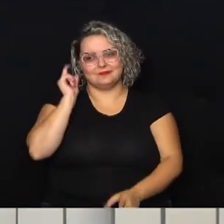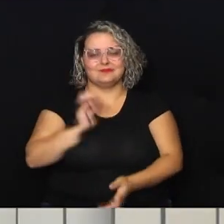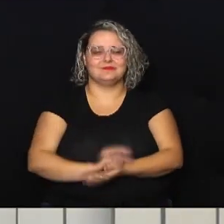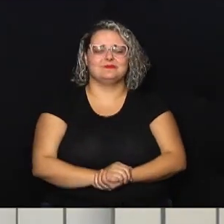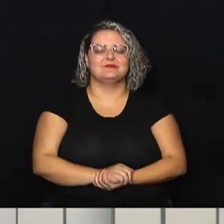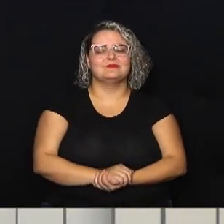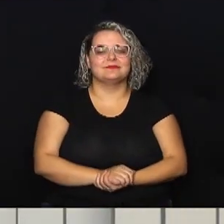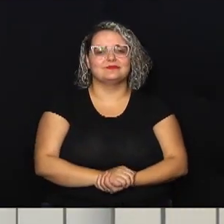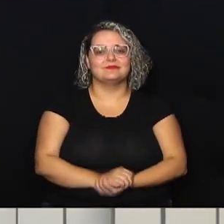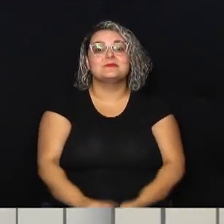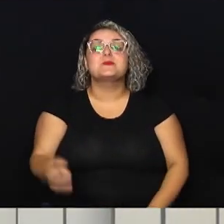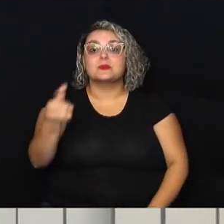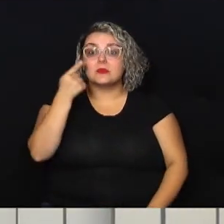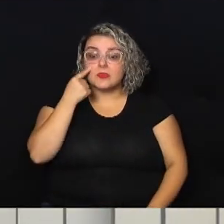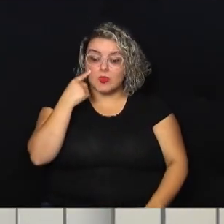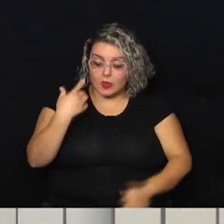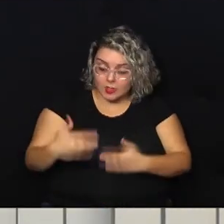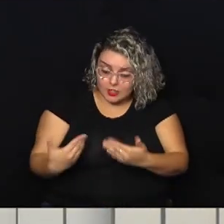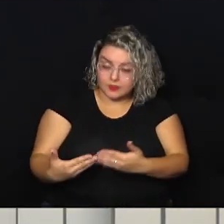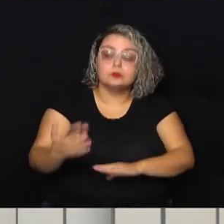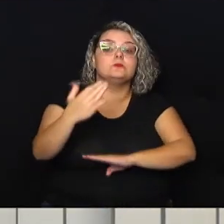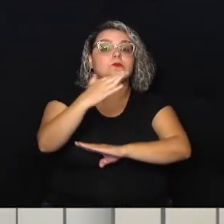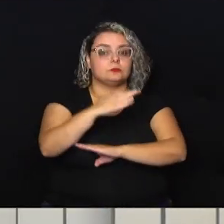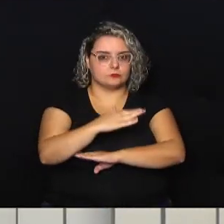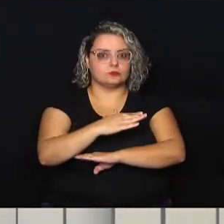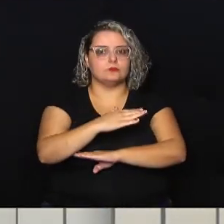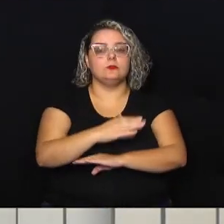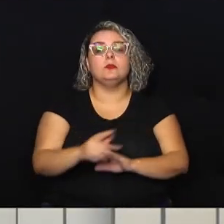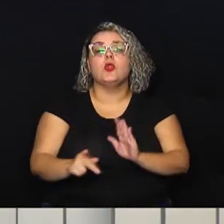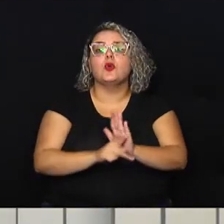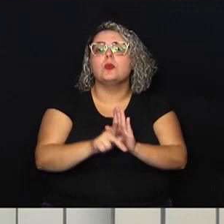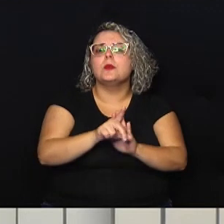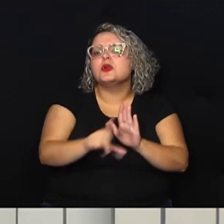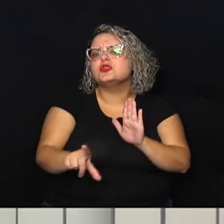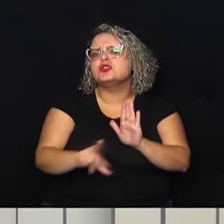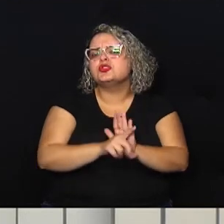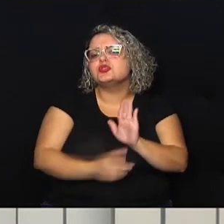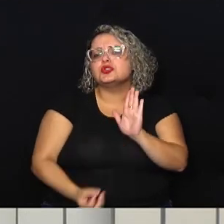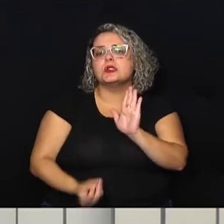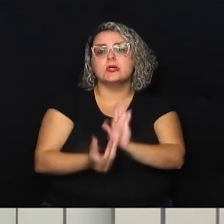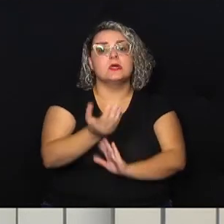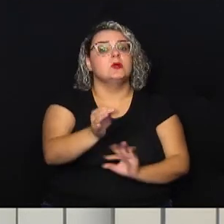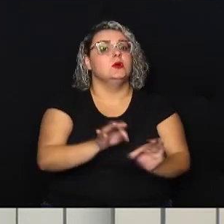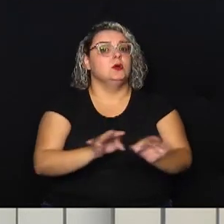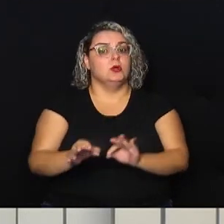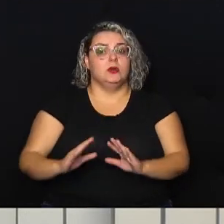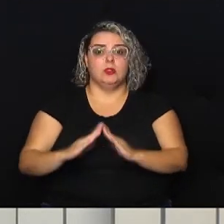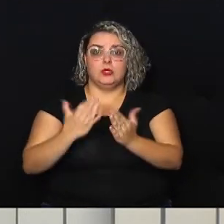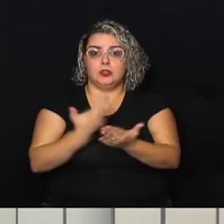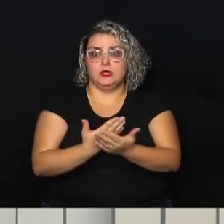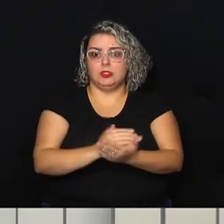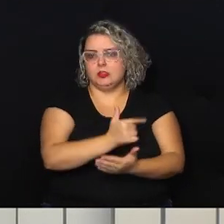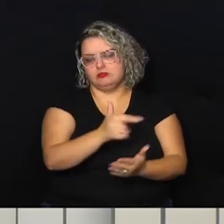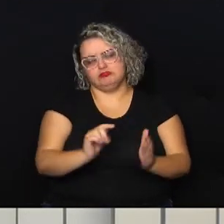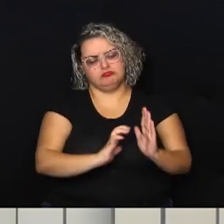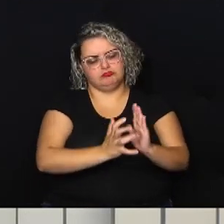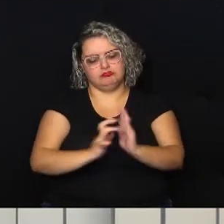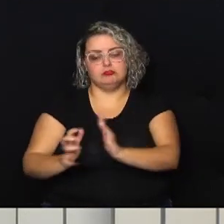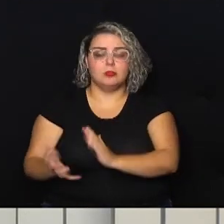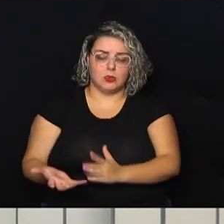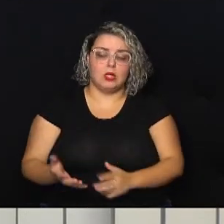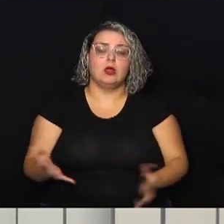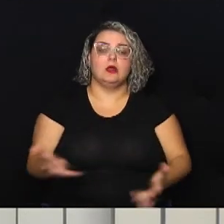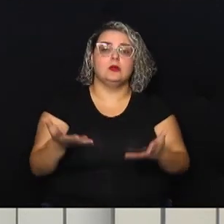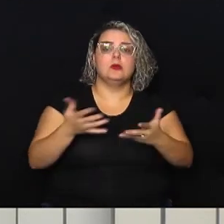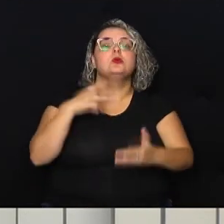E olha só, tramita aqui na Câmara de Campinas um projeto de lei que cria o programa Escola Sem Partido. A iniciativa é do